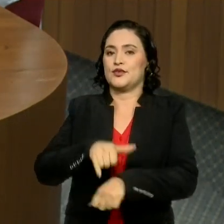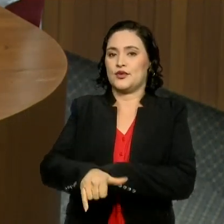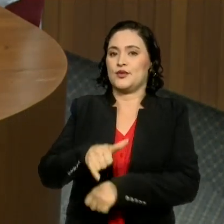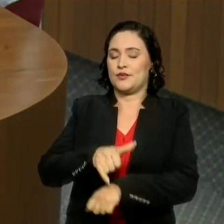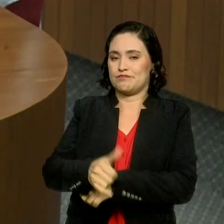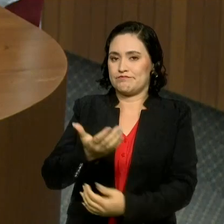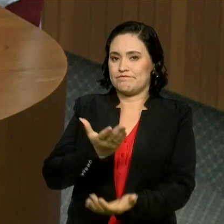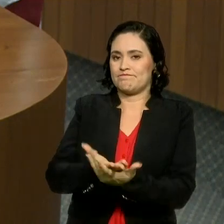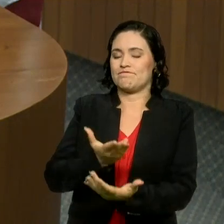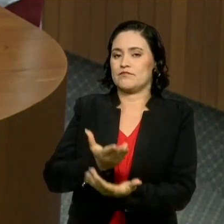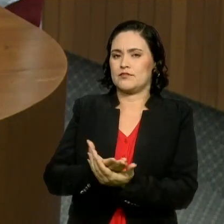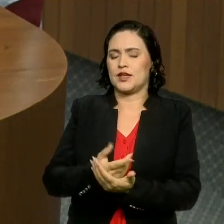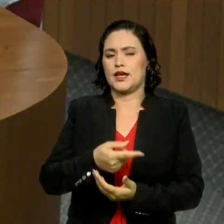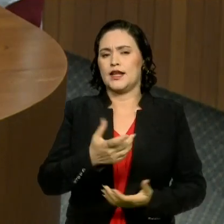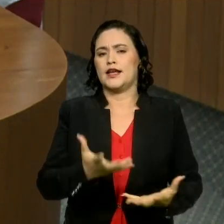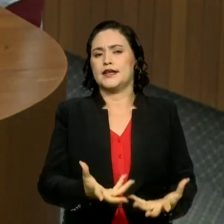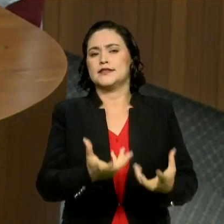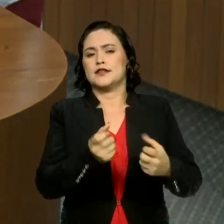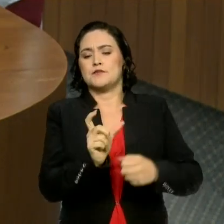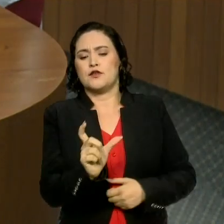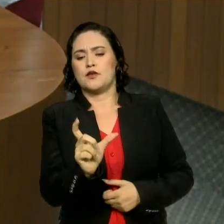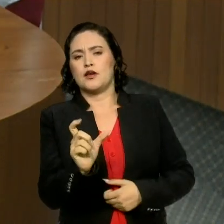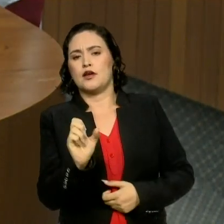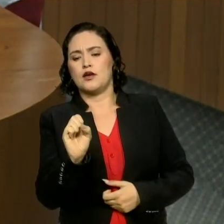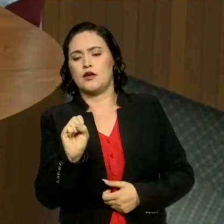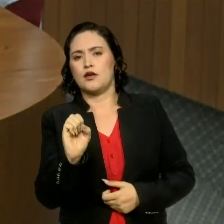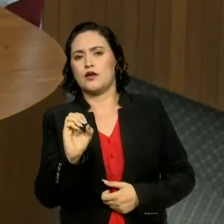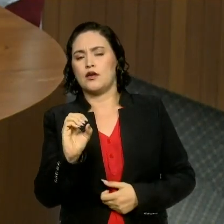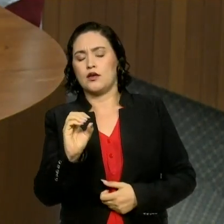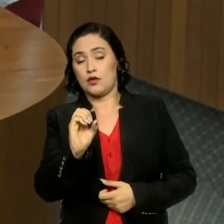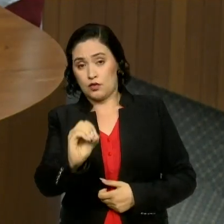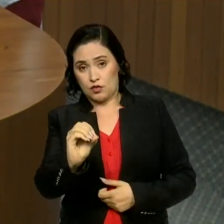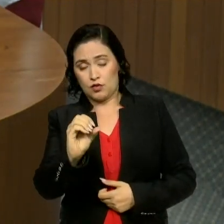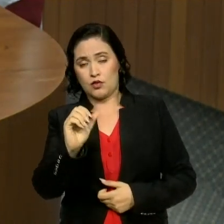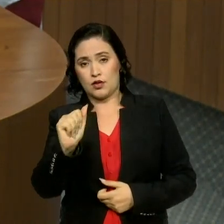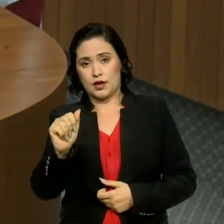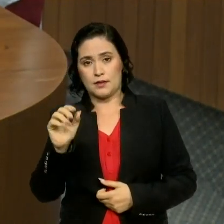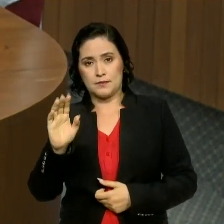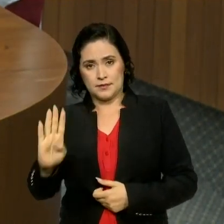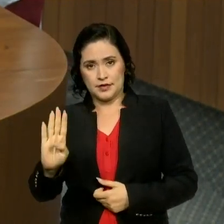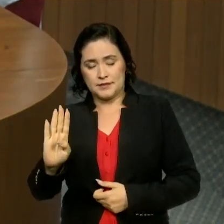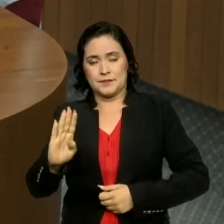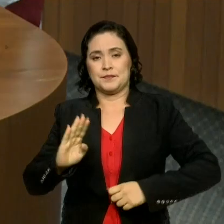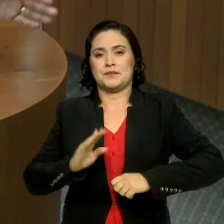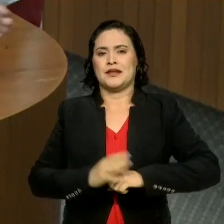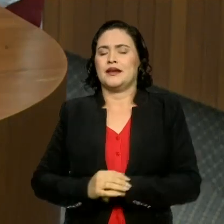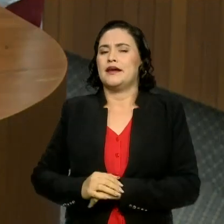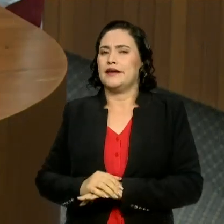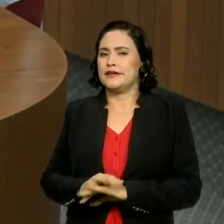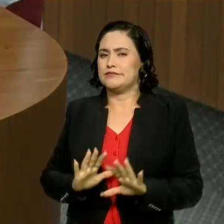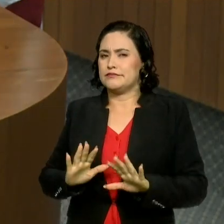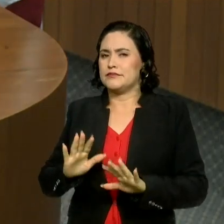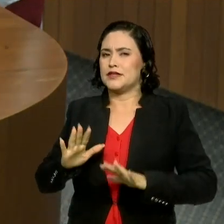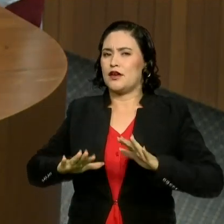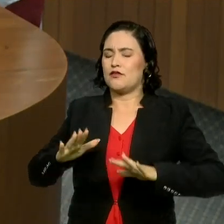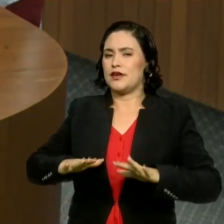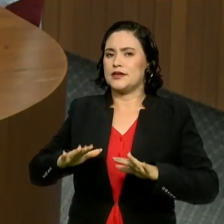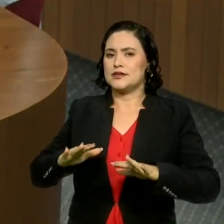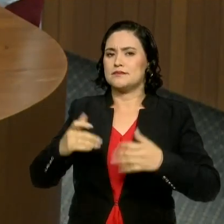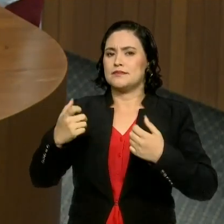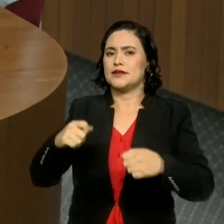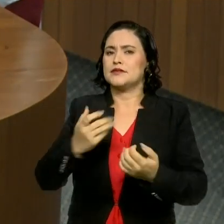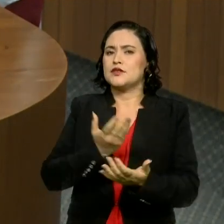direito constitucional. Lá no capítulo que fala de imunidade parlamentar, estudar as decisões do Supremo. Talvez ele melhore sua vinda à